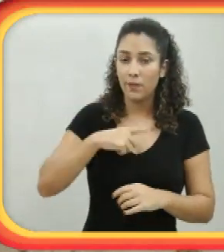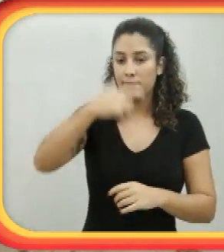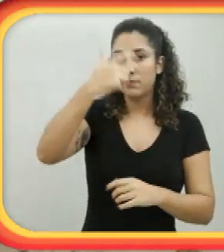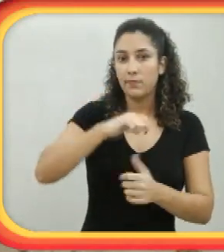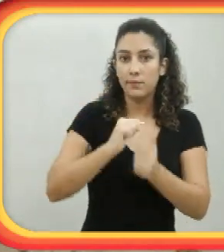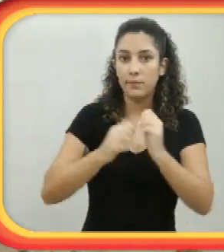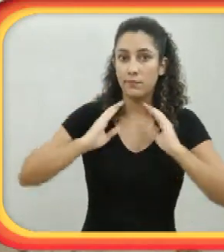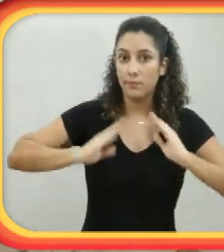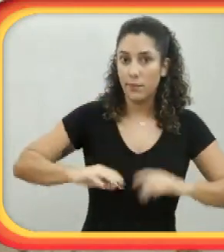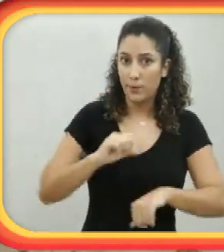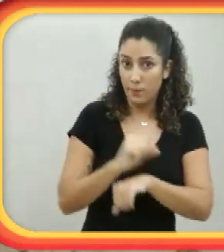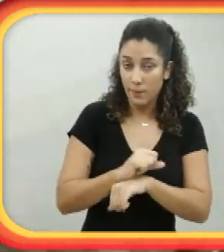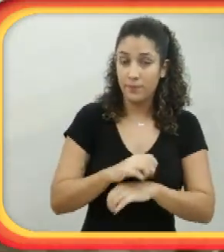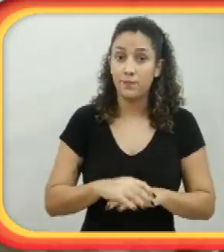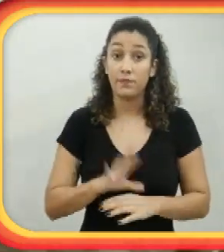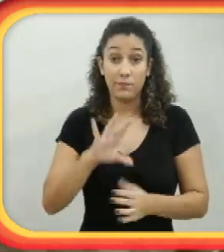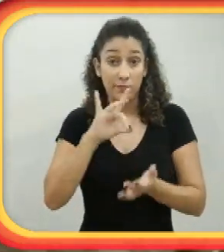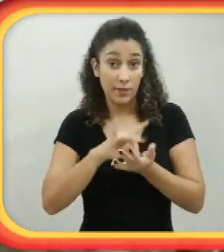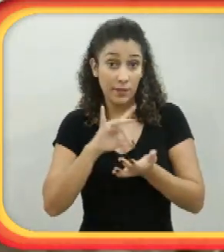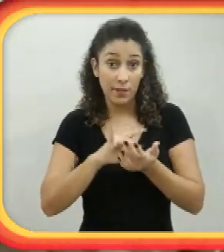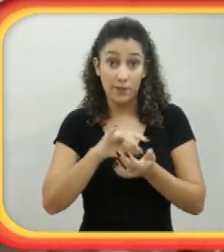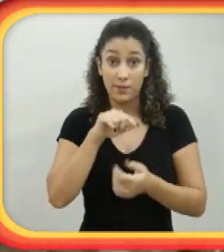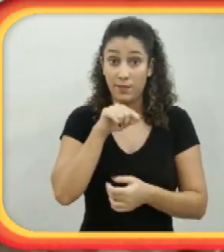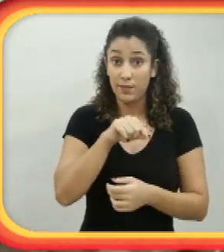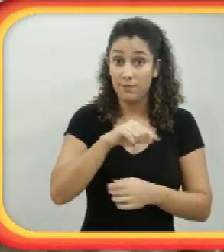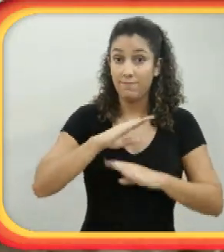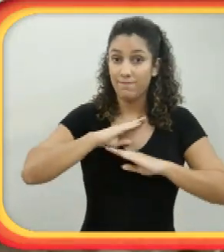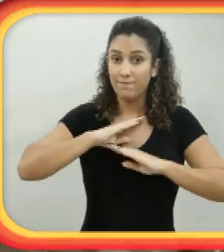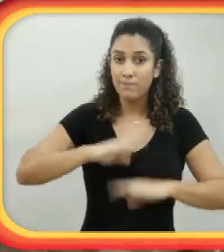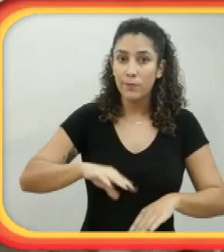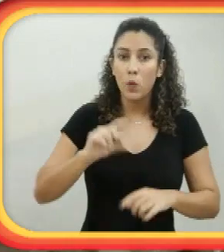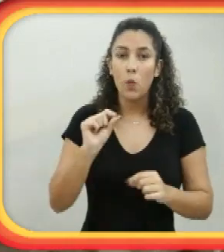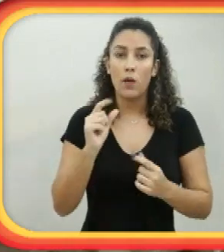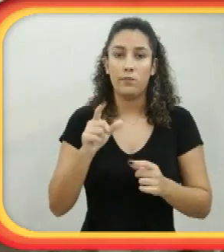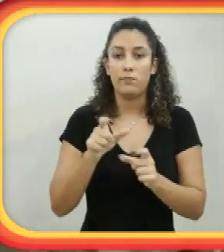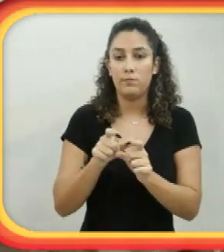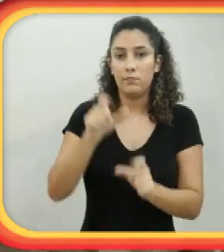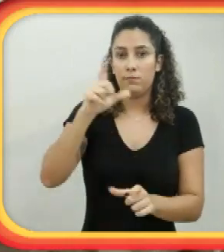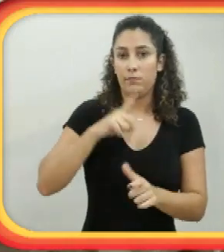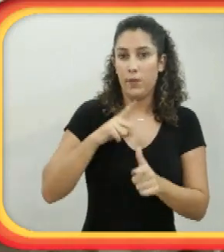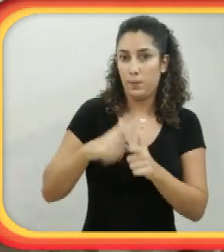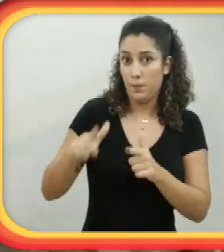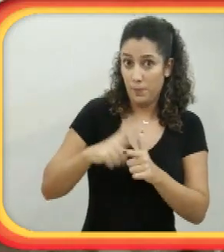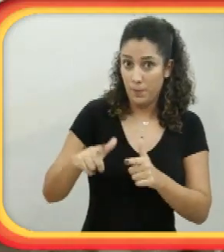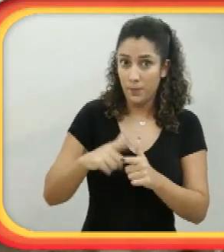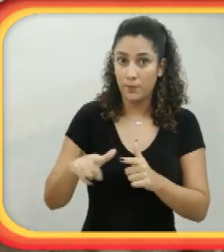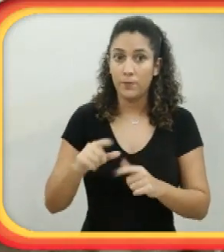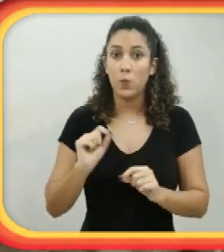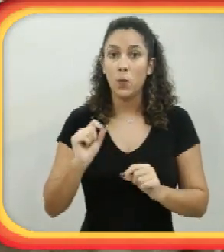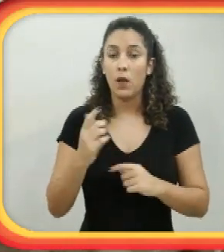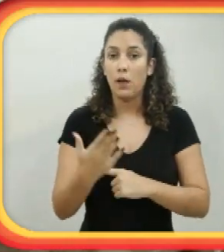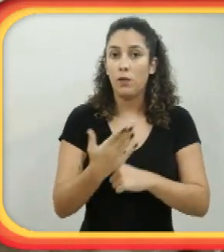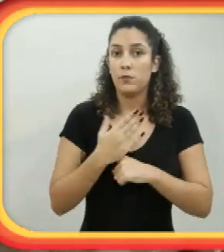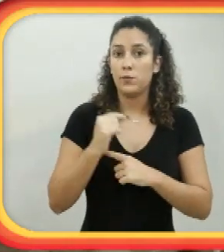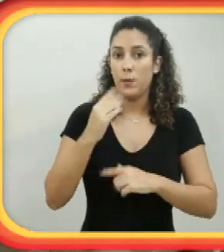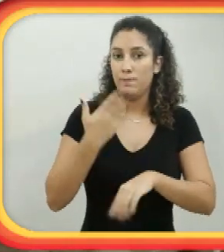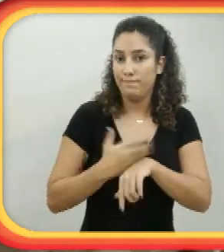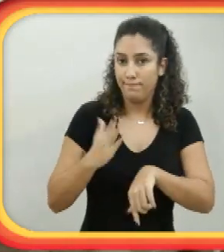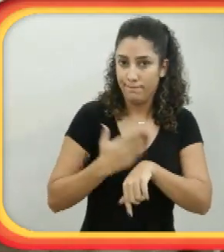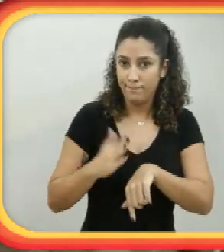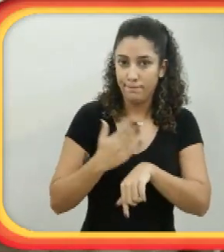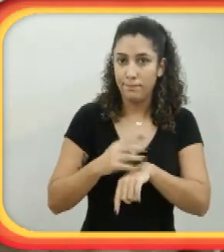perna. VL2 são atletas paraplégicos, né? E um é uma, na verdade, uma paraplegia